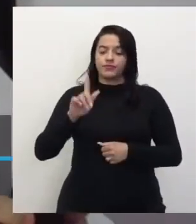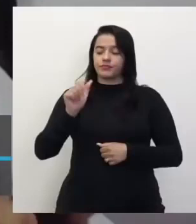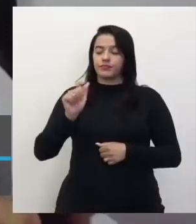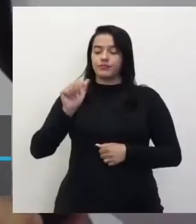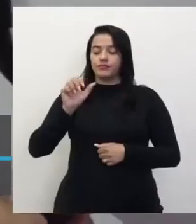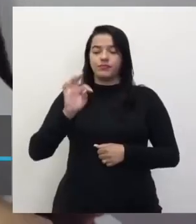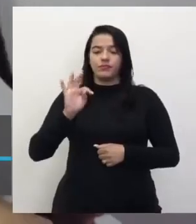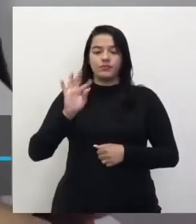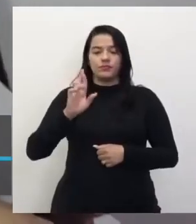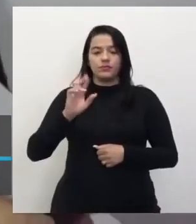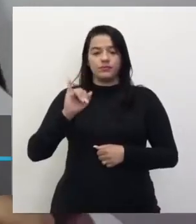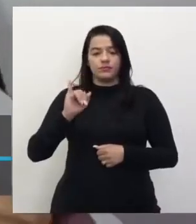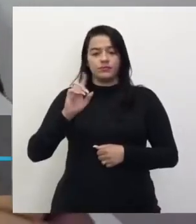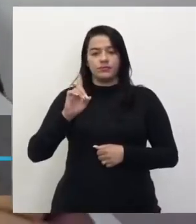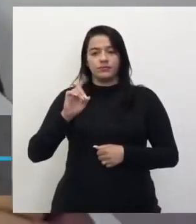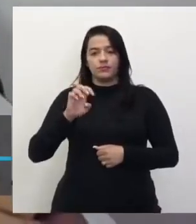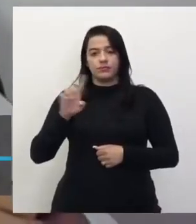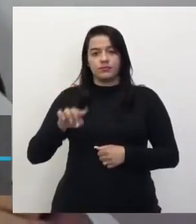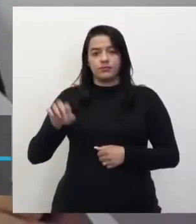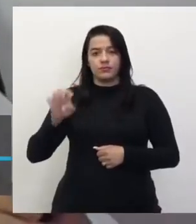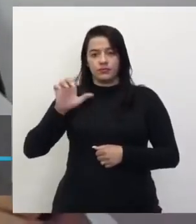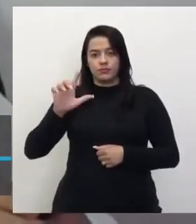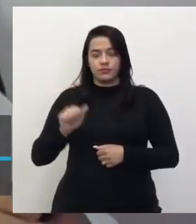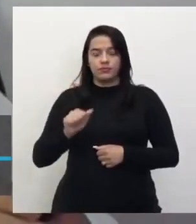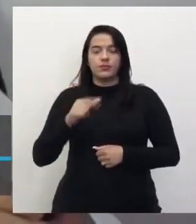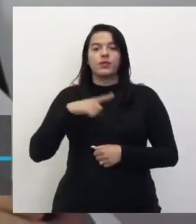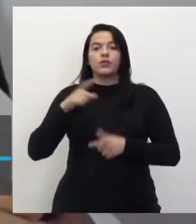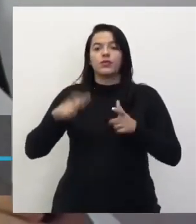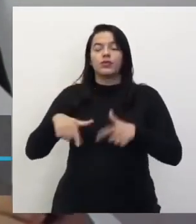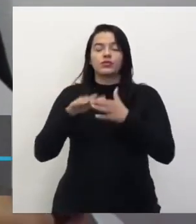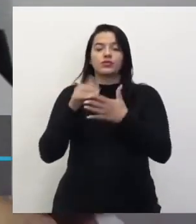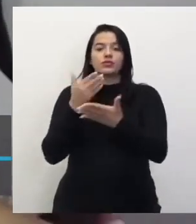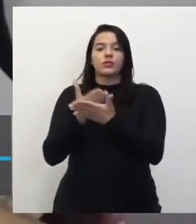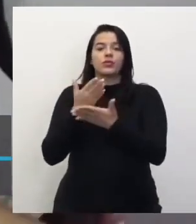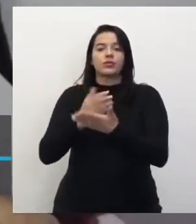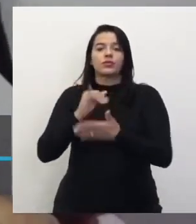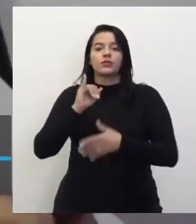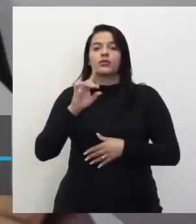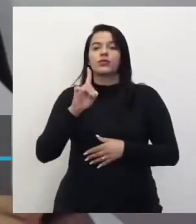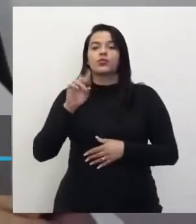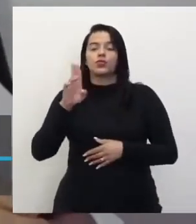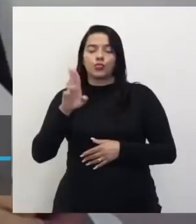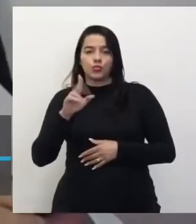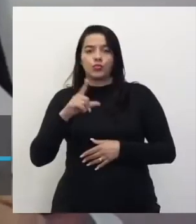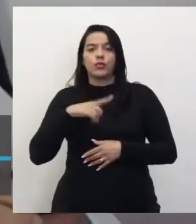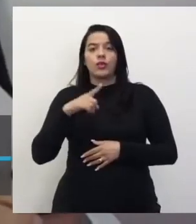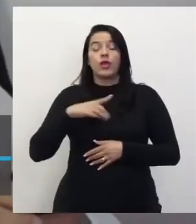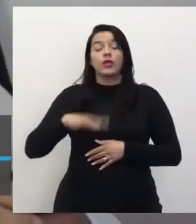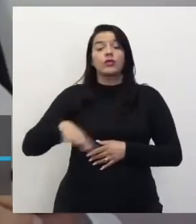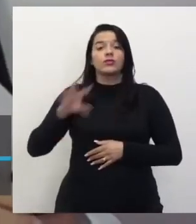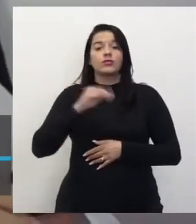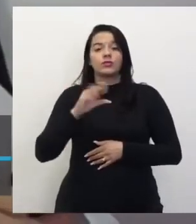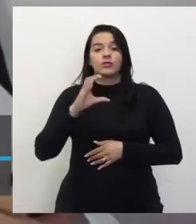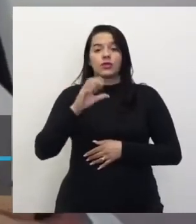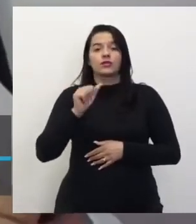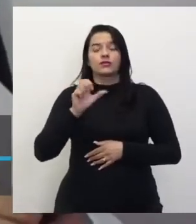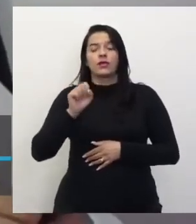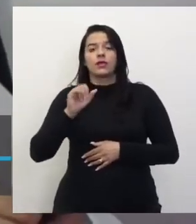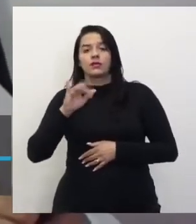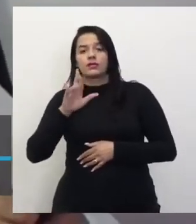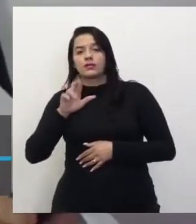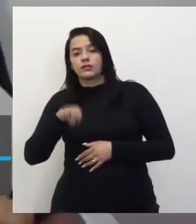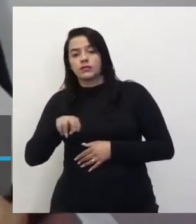Pro Renata, lá de Itu, a escola. É a escola Mércia Maria Casarini. E ela falou que